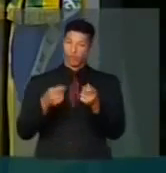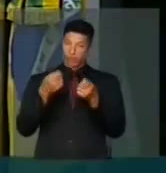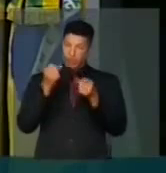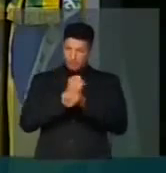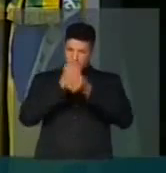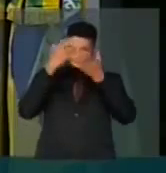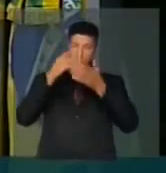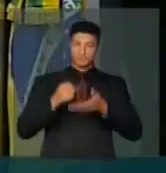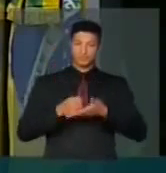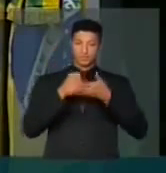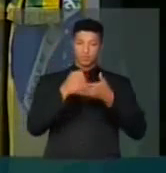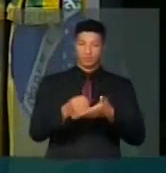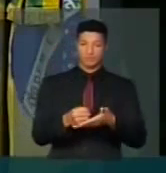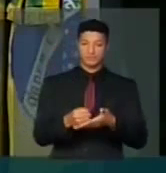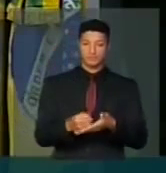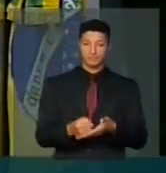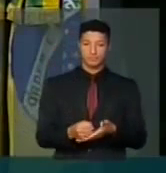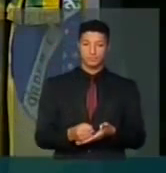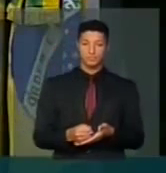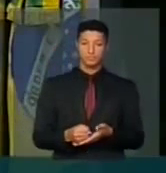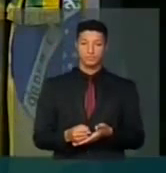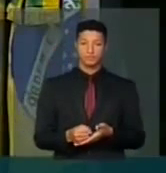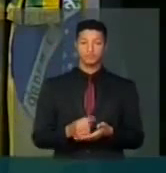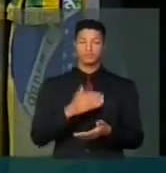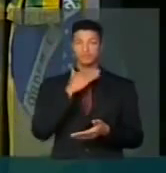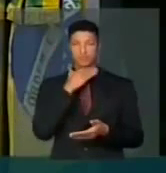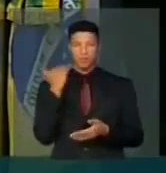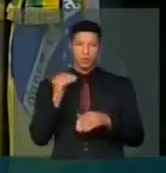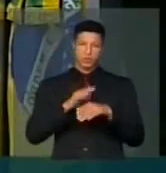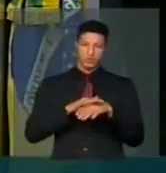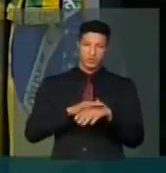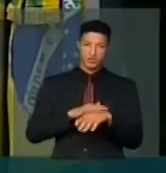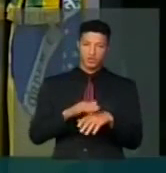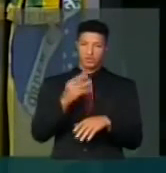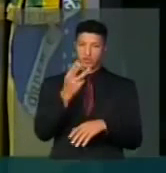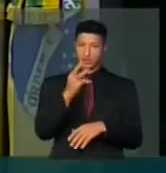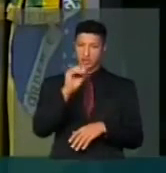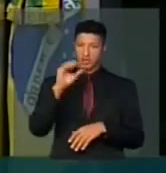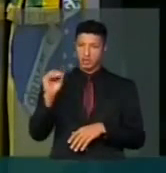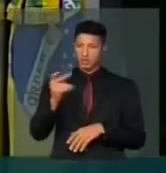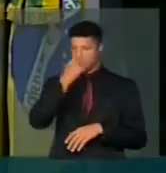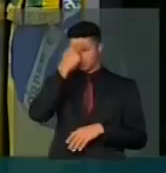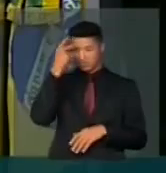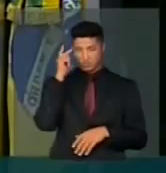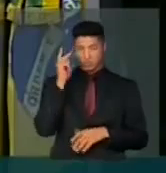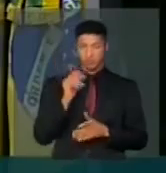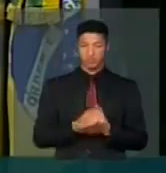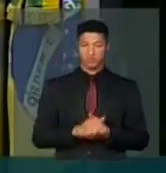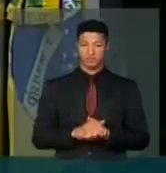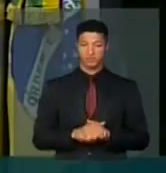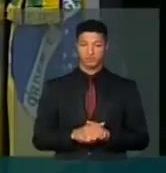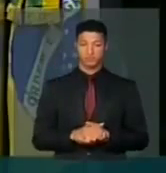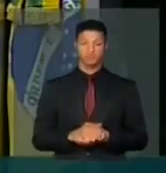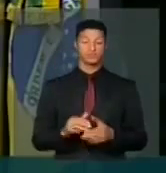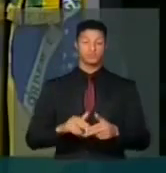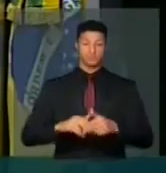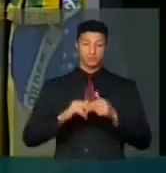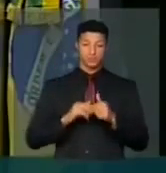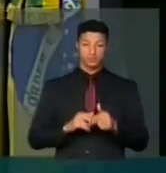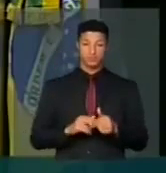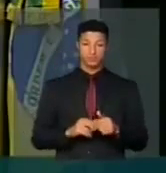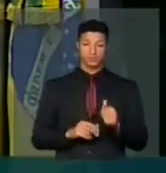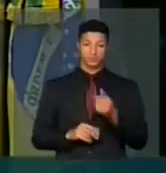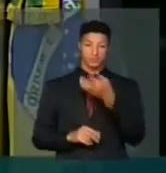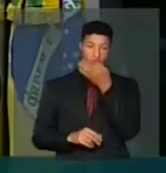atentados que levaram a, entre mortos e feridos, 300 pessoas. Portanto,